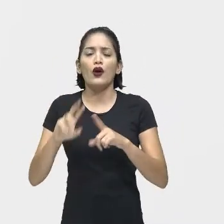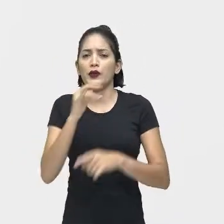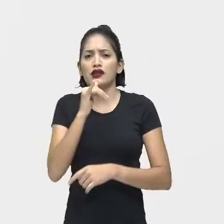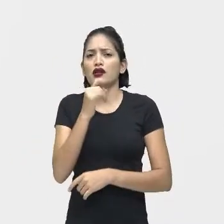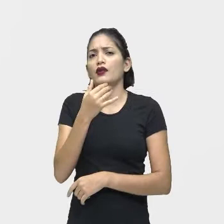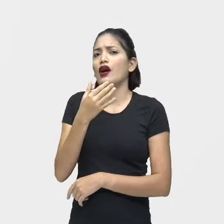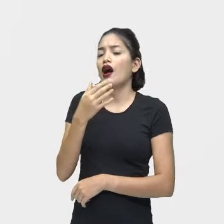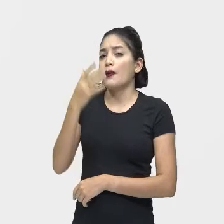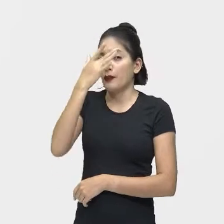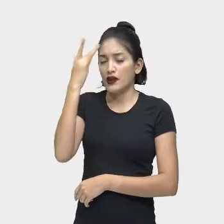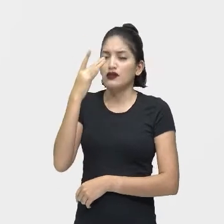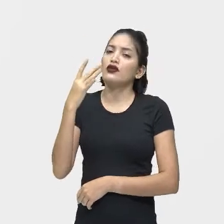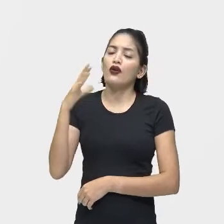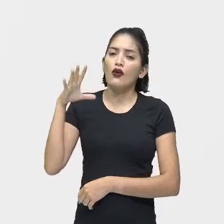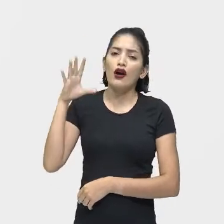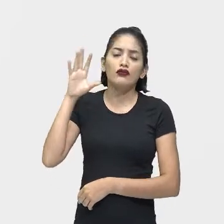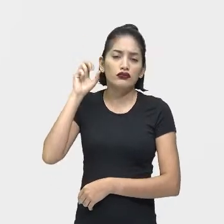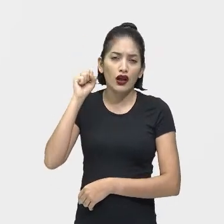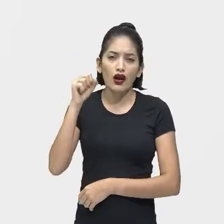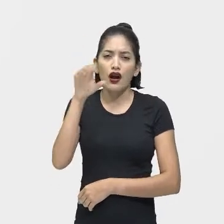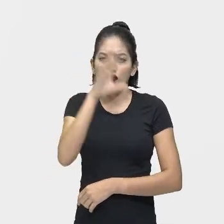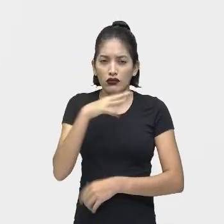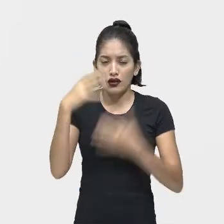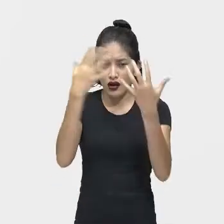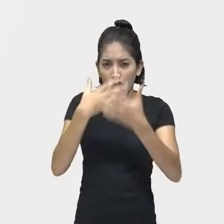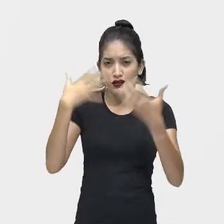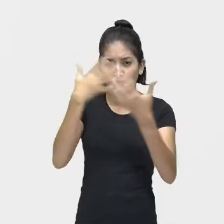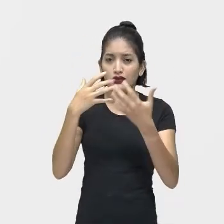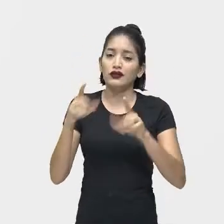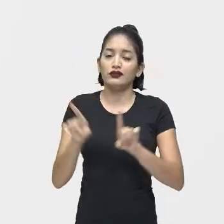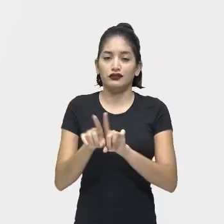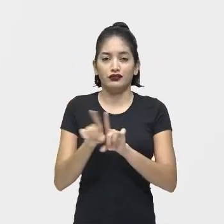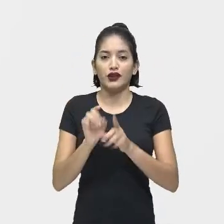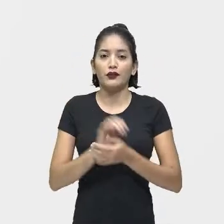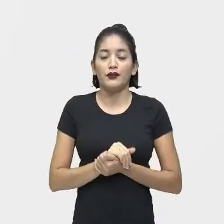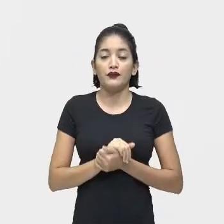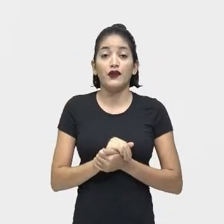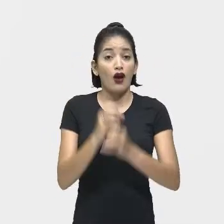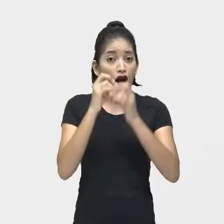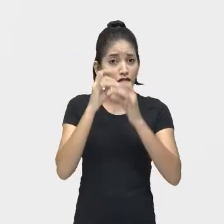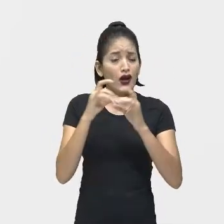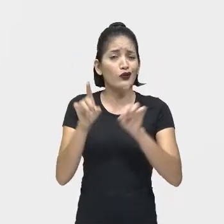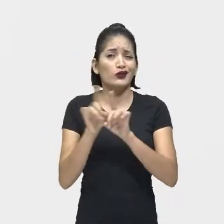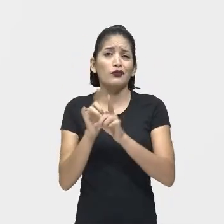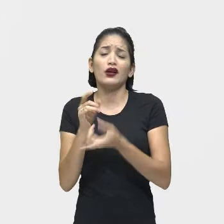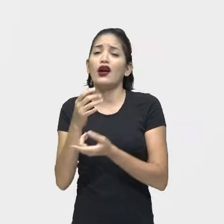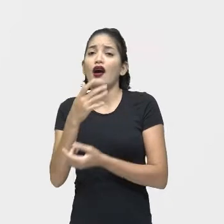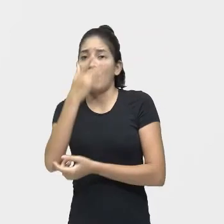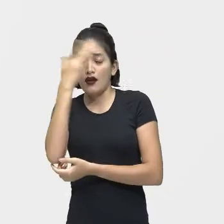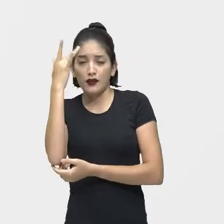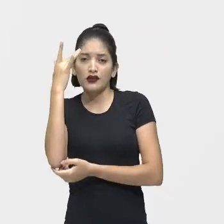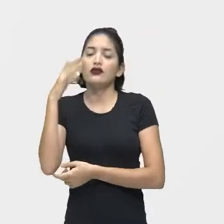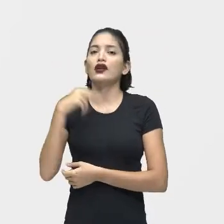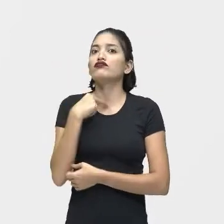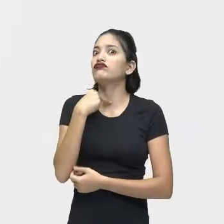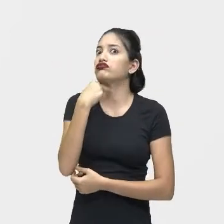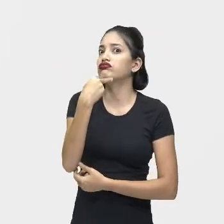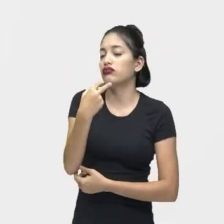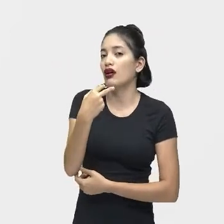por exemplo, a flauta do clarinete, o soprano do tenor. Cada objeto ou material possui um timbre, que é